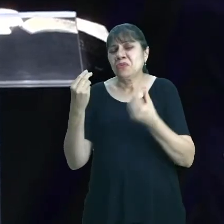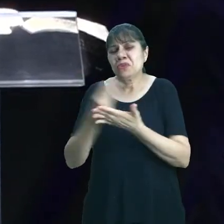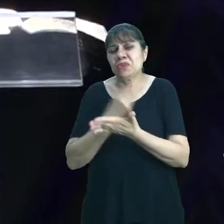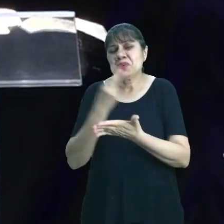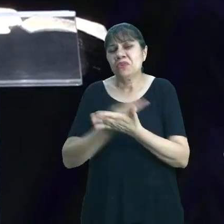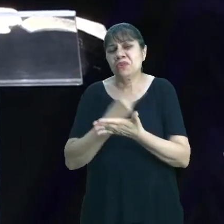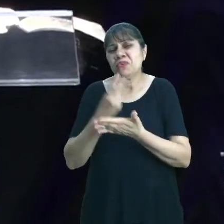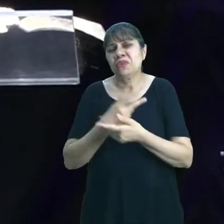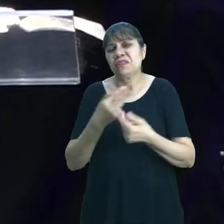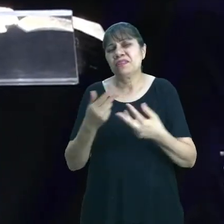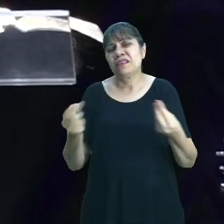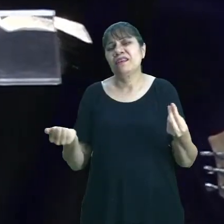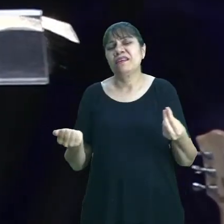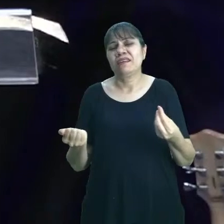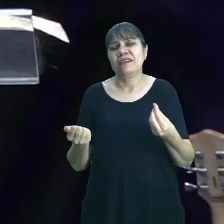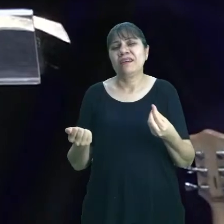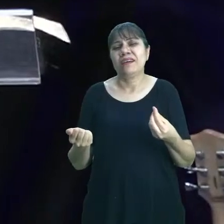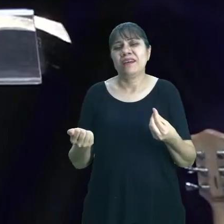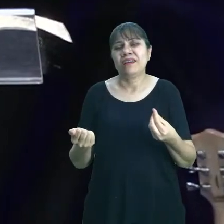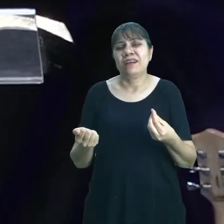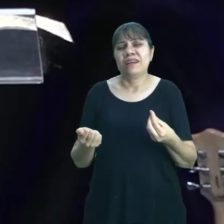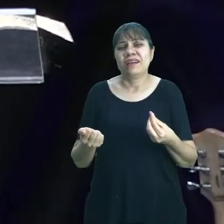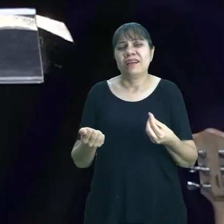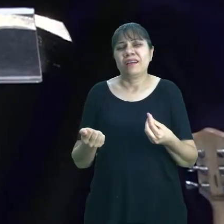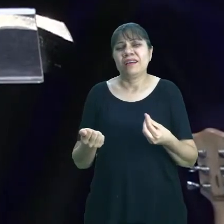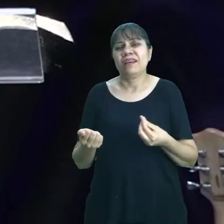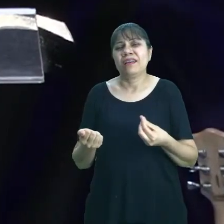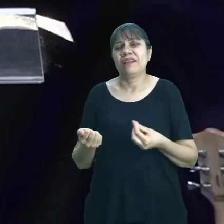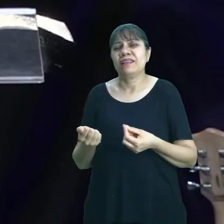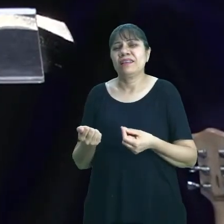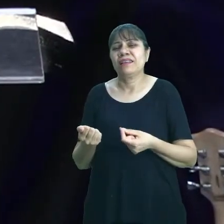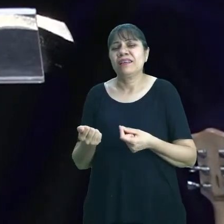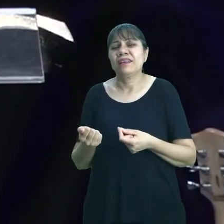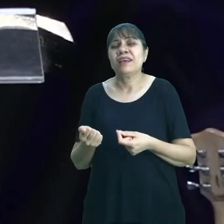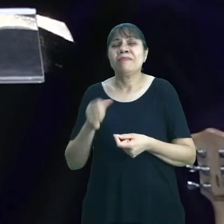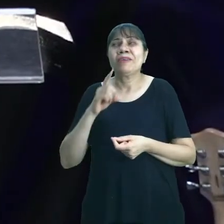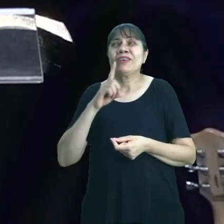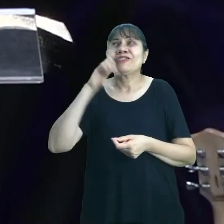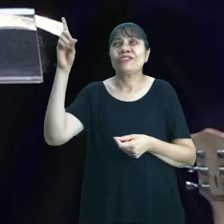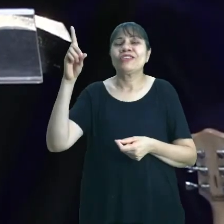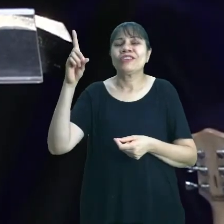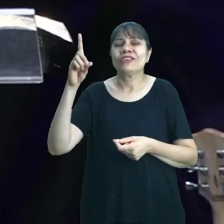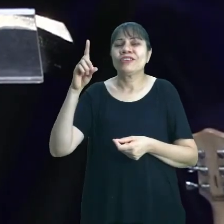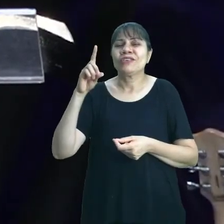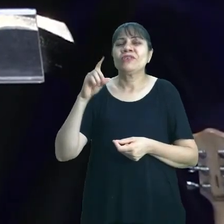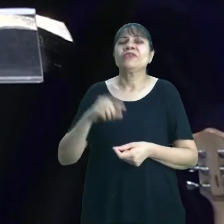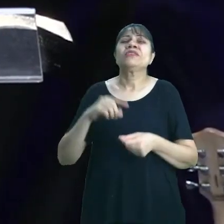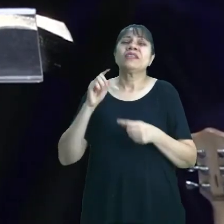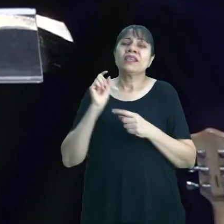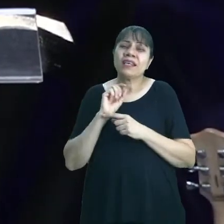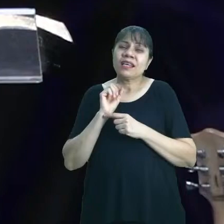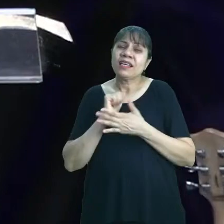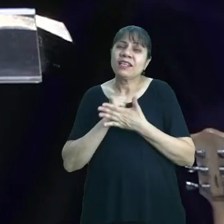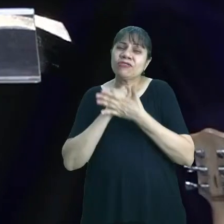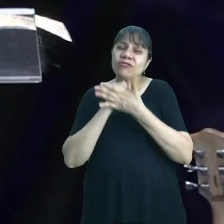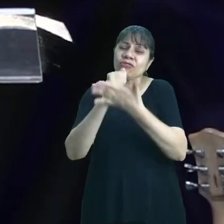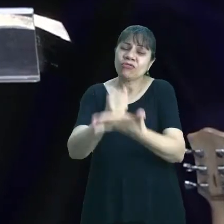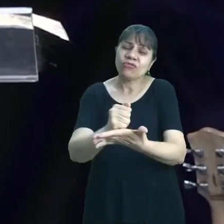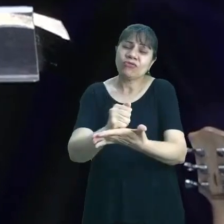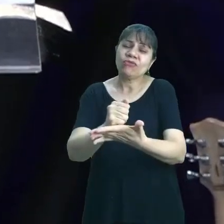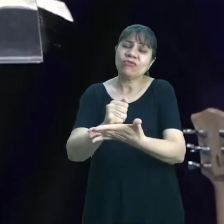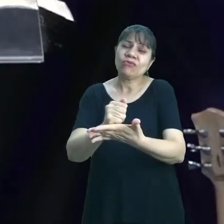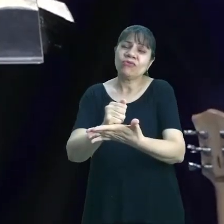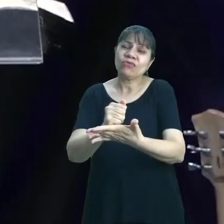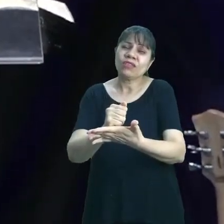a chance de recomeçar sempre que você quiser. Hoje pode ser o